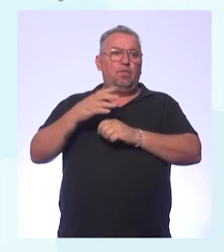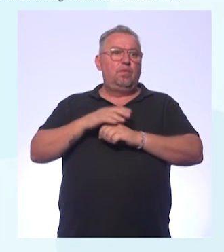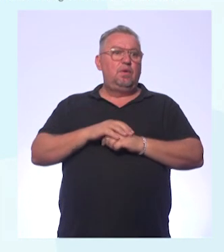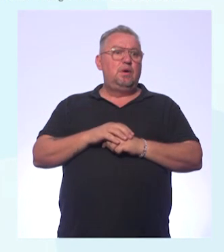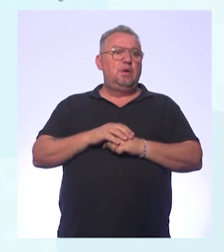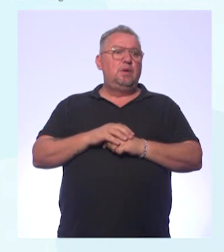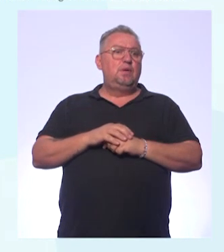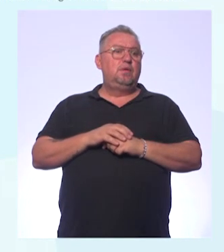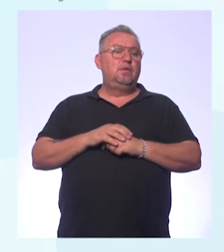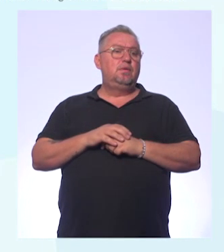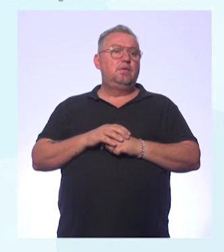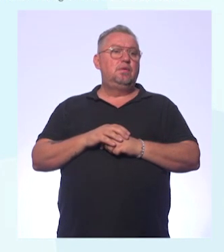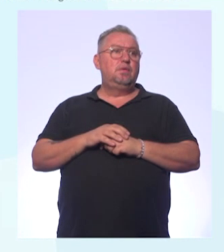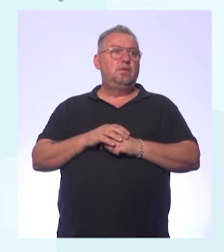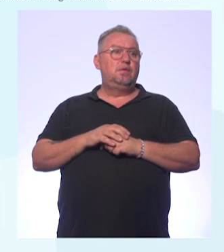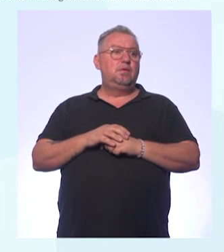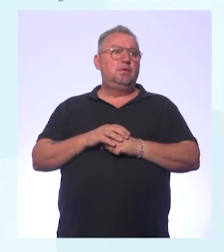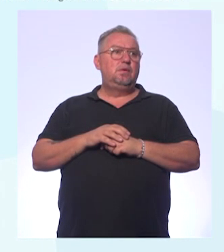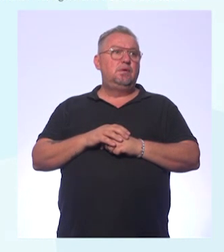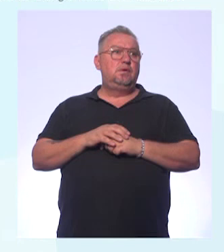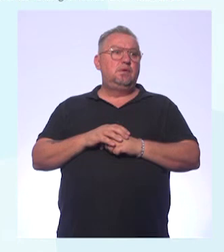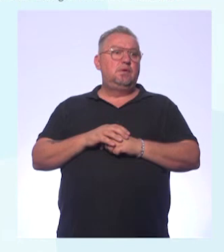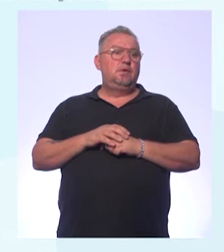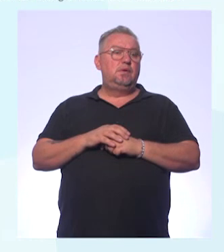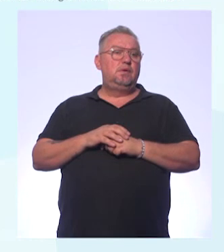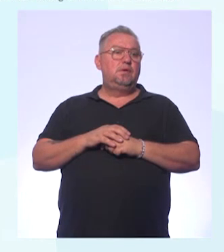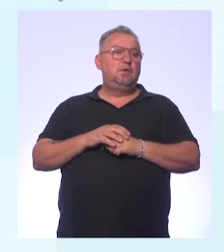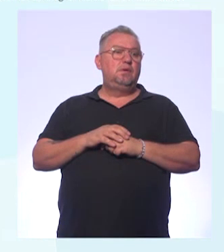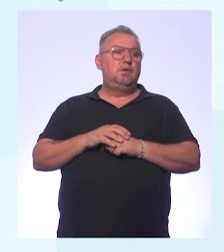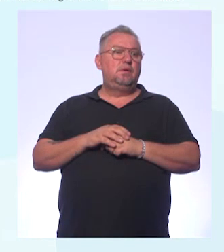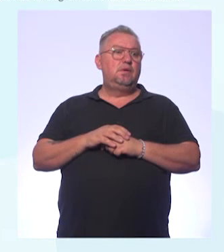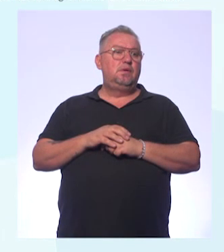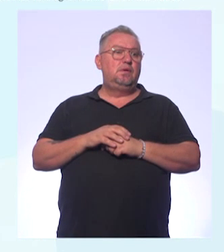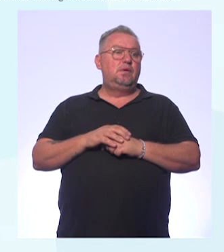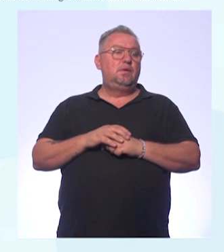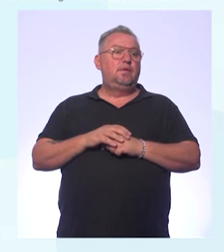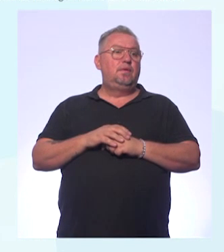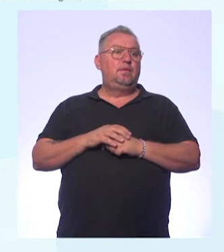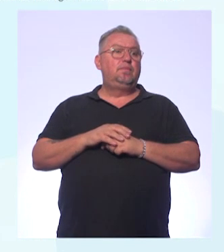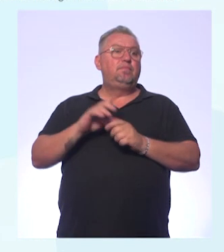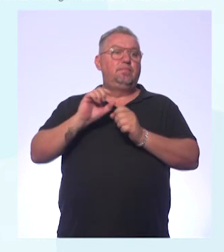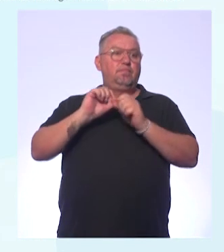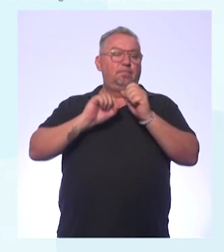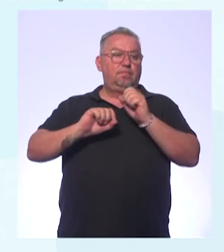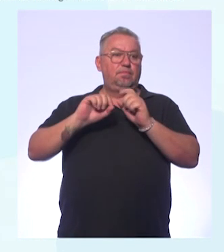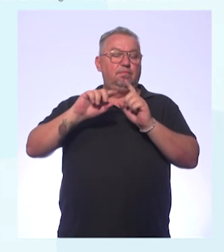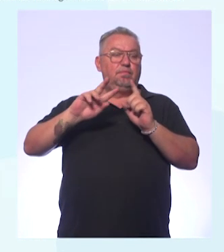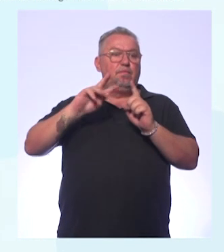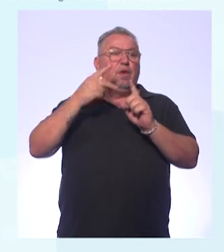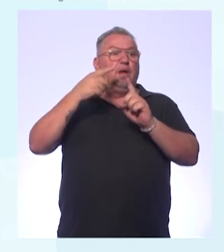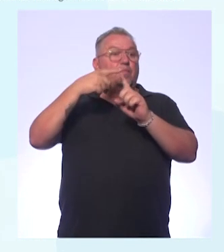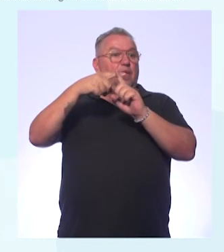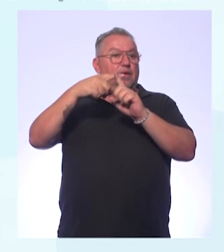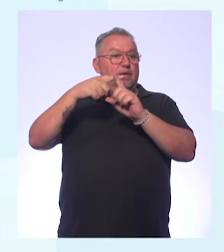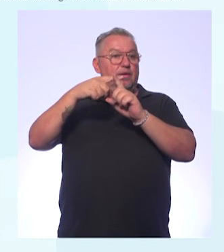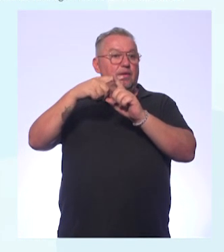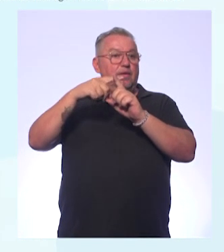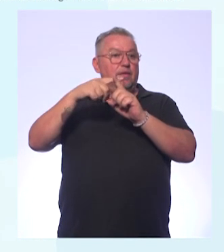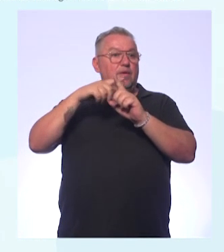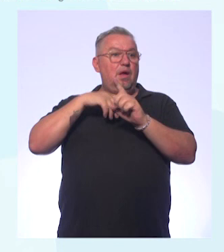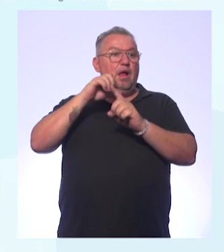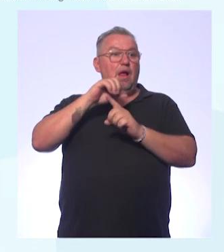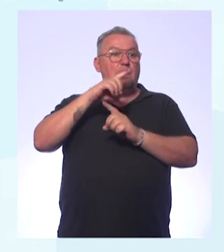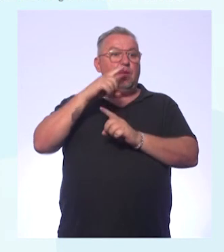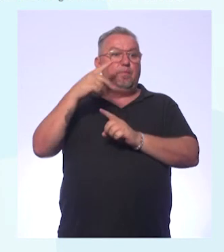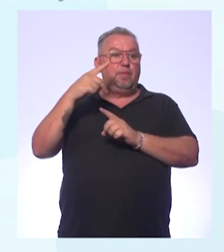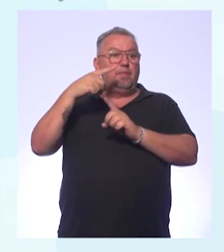ó. Eita, peraí. Apertei o botão errado. Aí, passou ali, ó, formou um ATP, tá vendo? Tinha um ADP